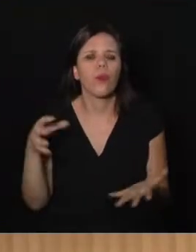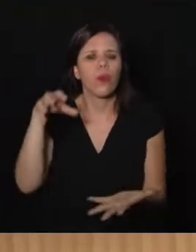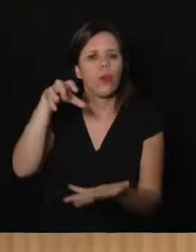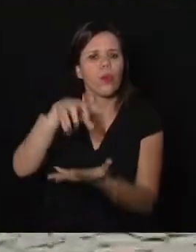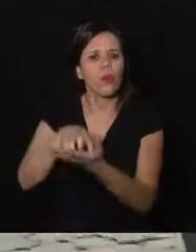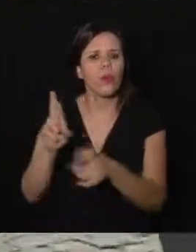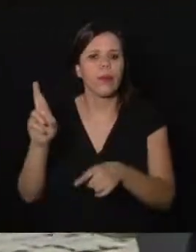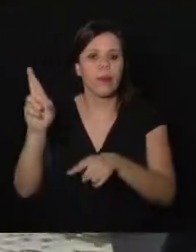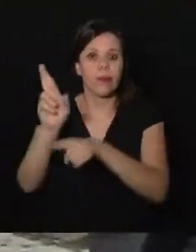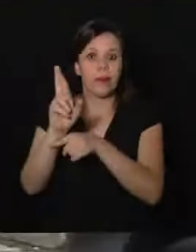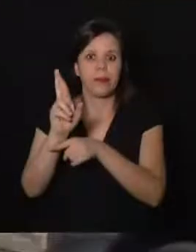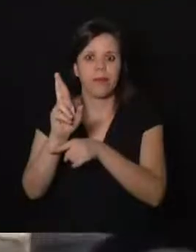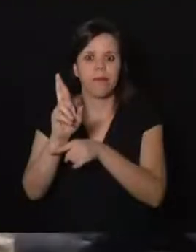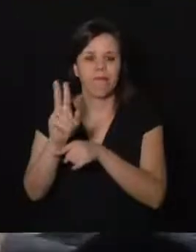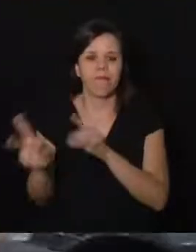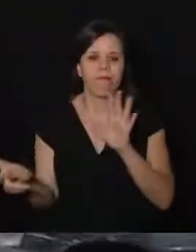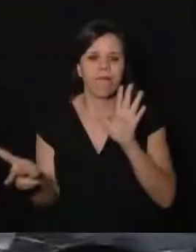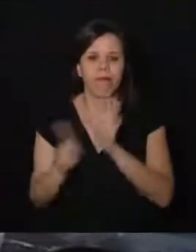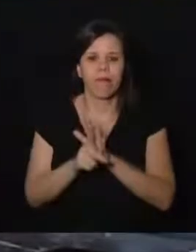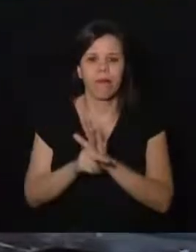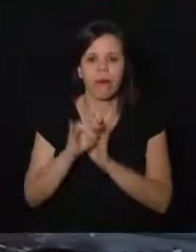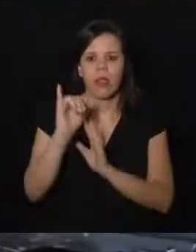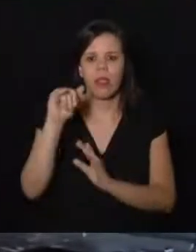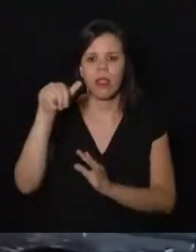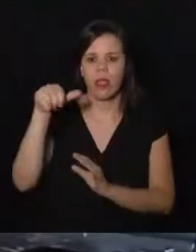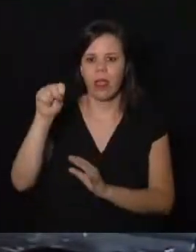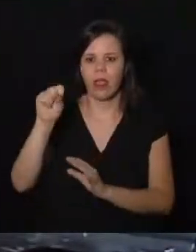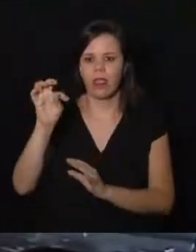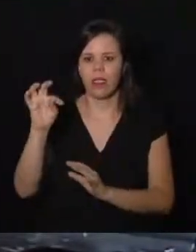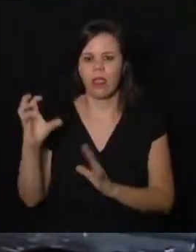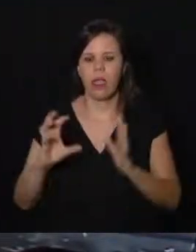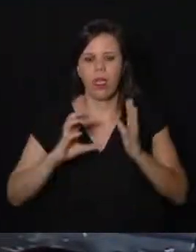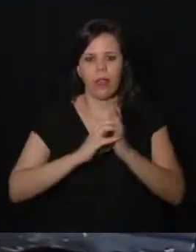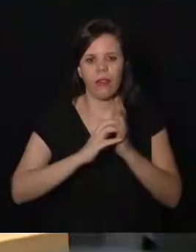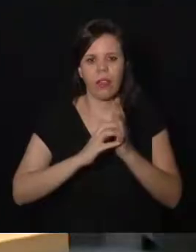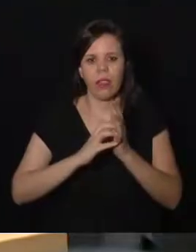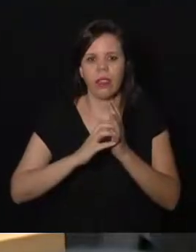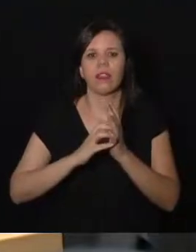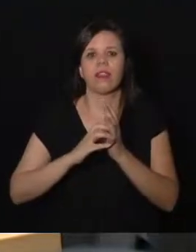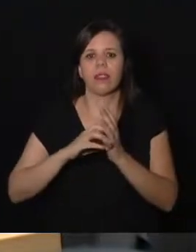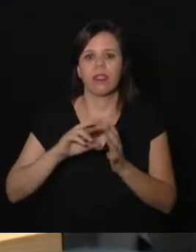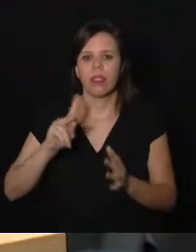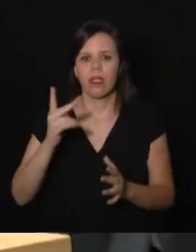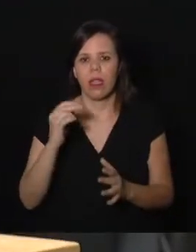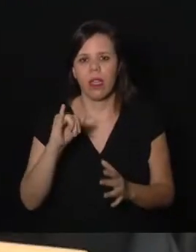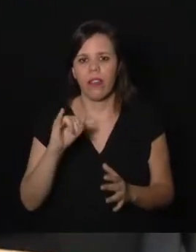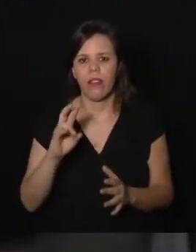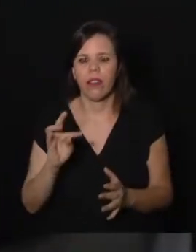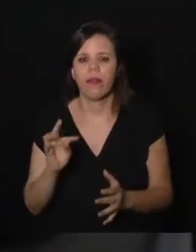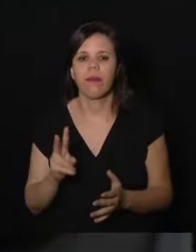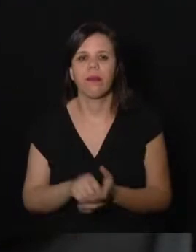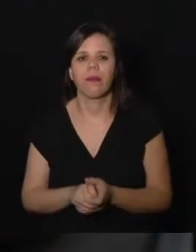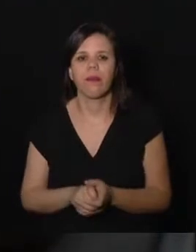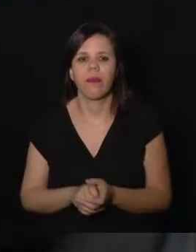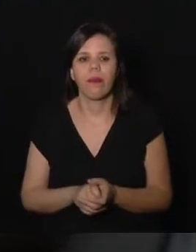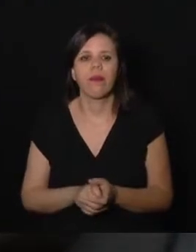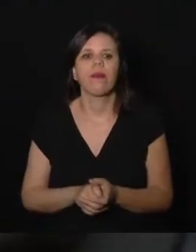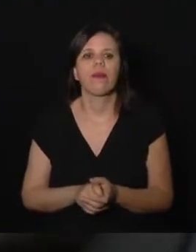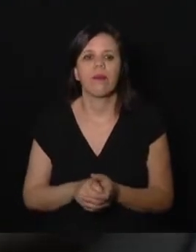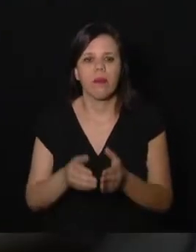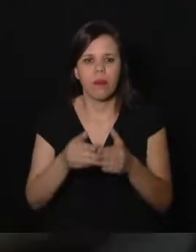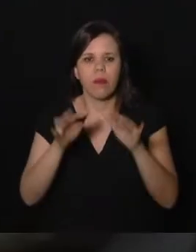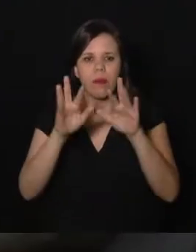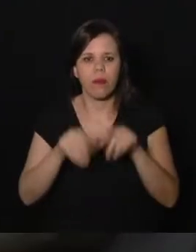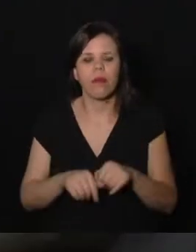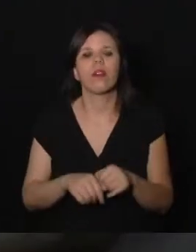Referência Especializado em IST, HIV e AIDS. Moção dos vereadores Luiz Rossini e Jorge da